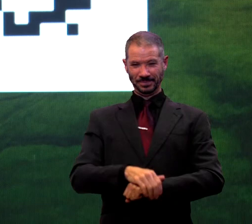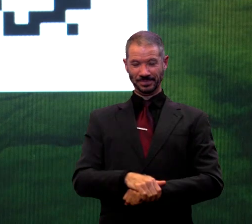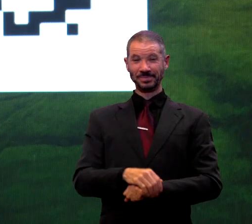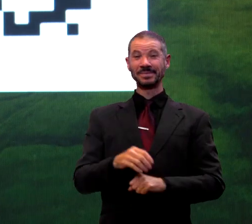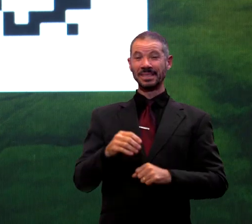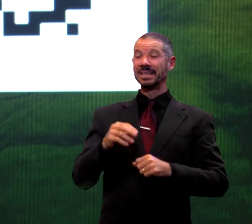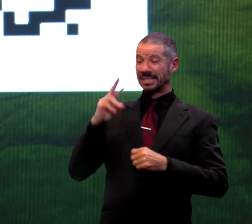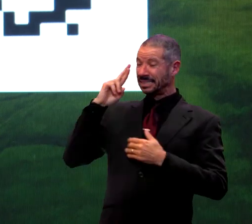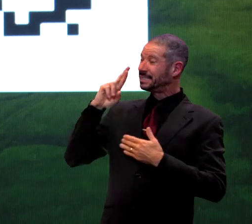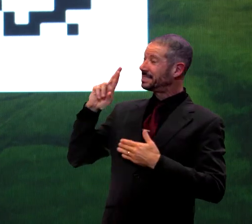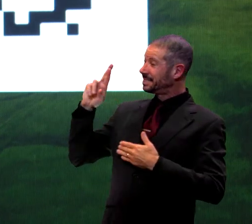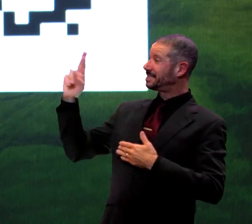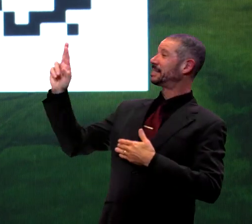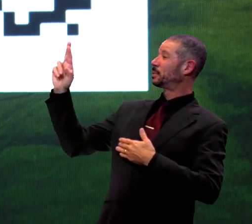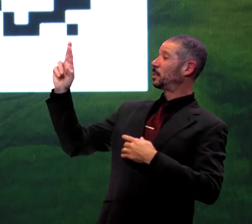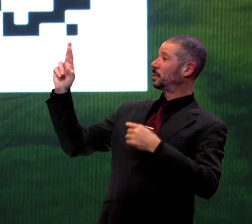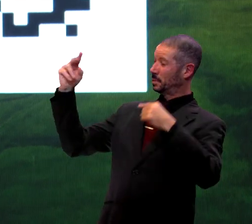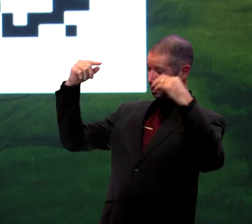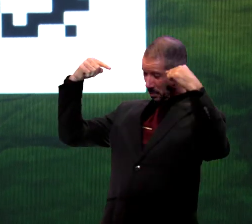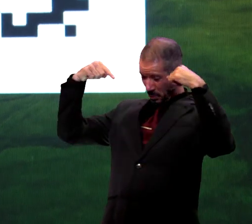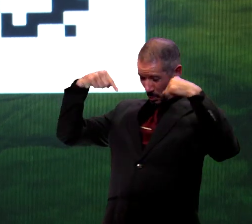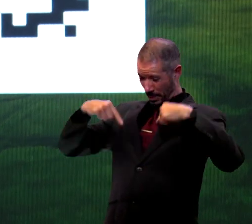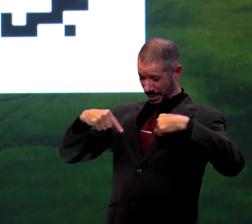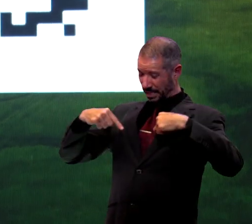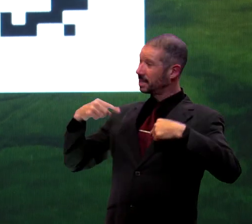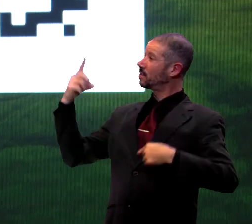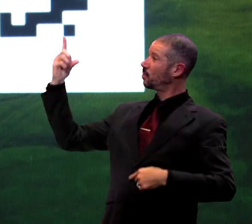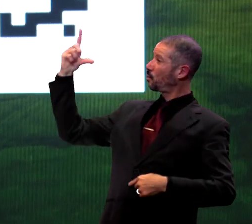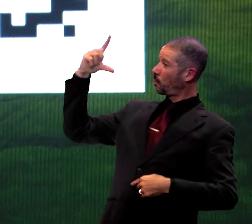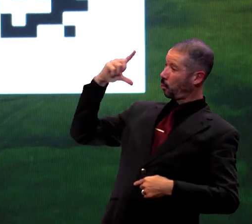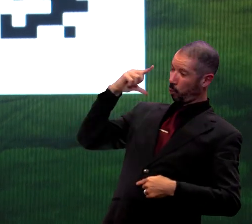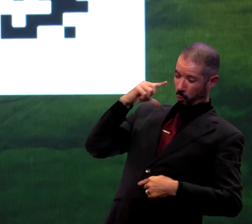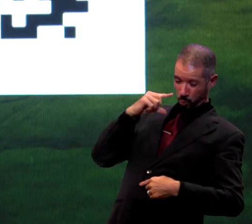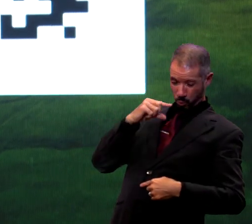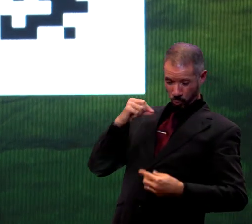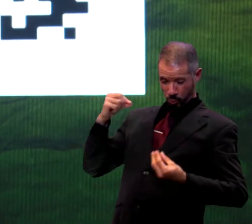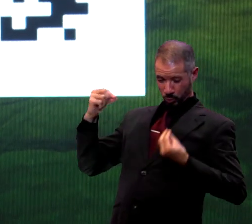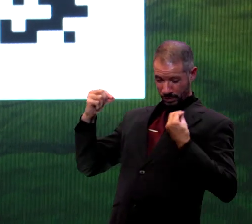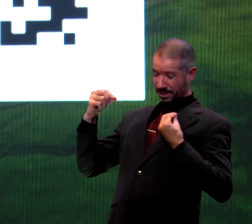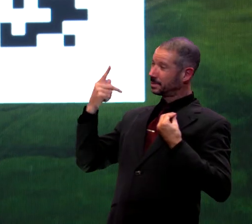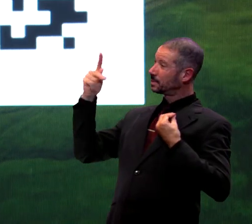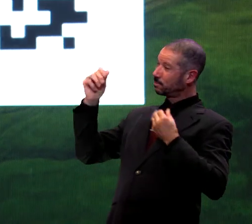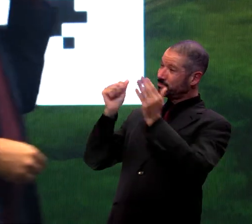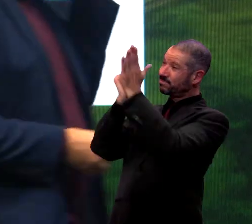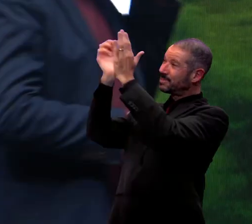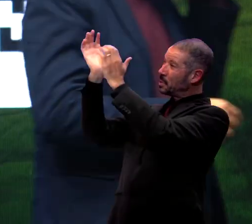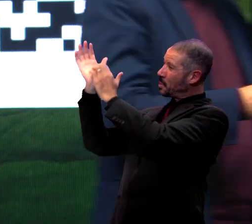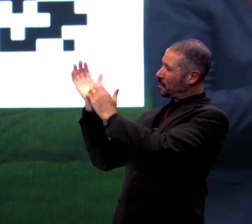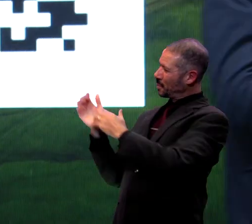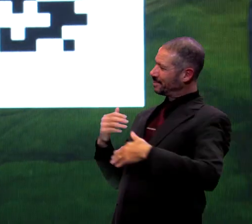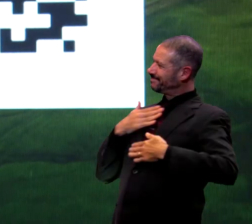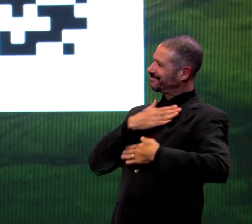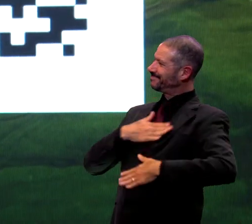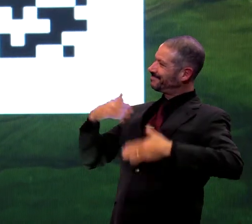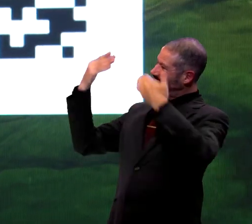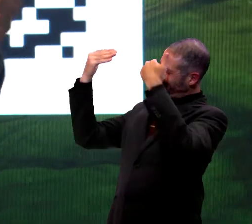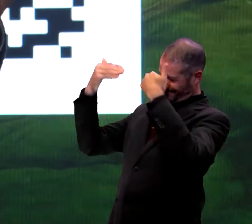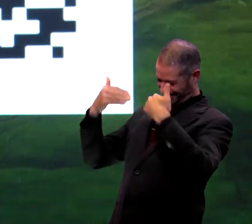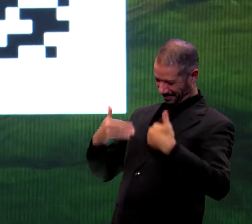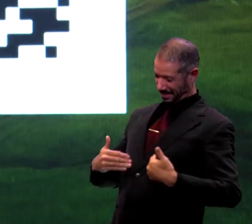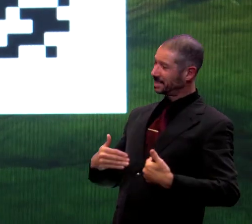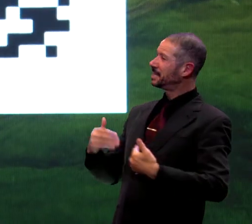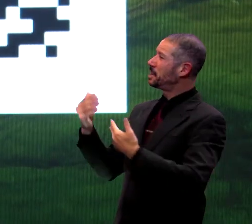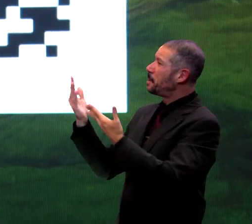Você quer dizer: Senhor, olha, estou aqui, me usa para o teu louvor, se agrada de mim, me